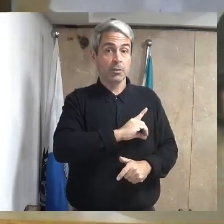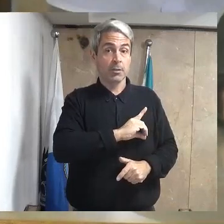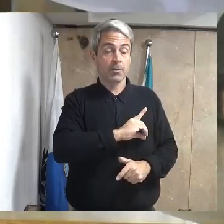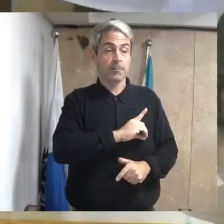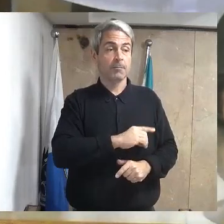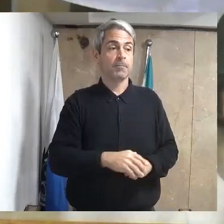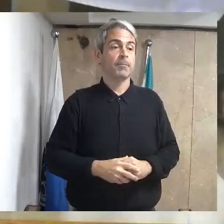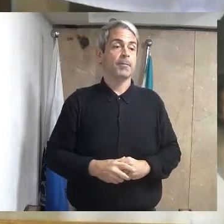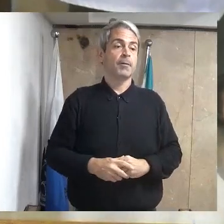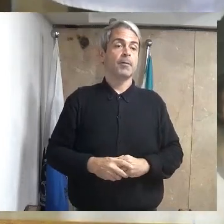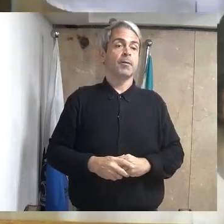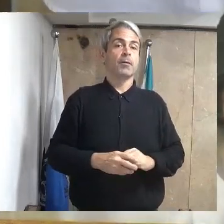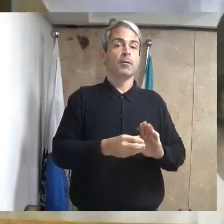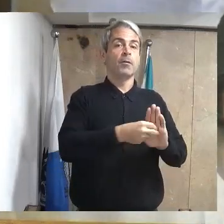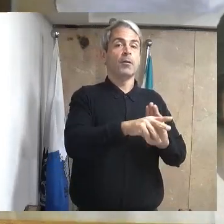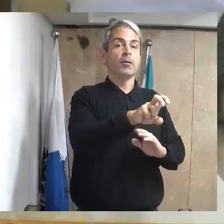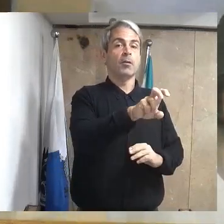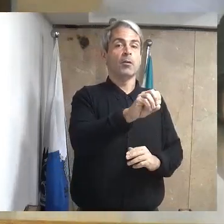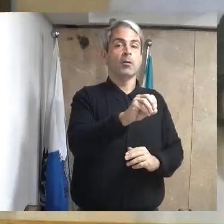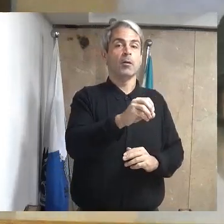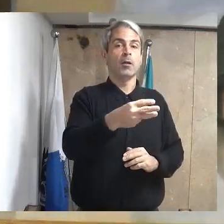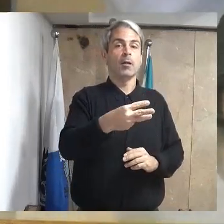Caxias. Indicação número